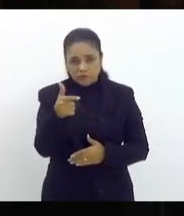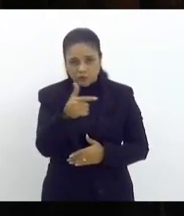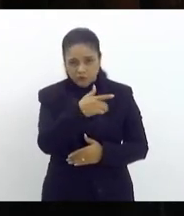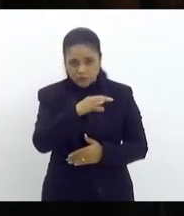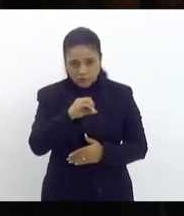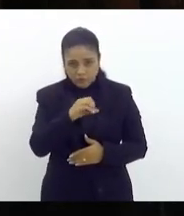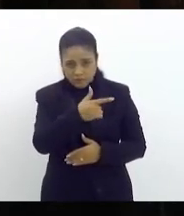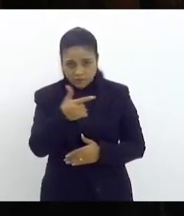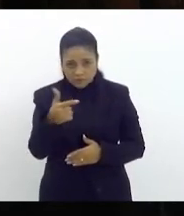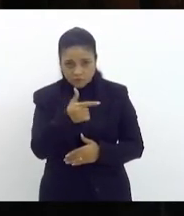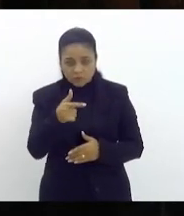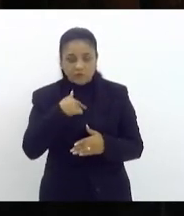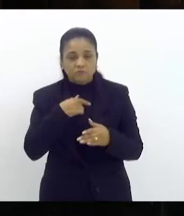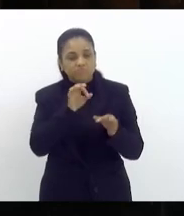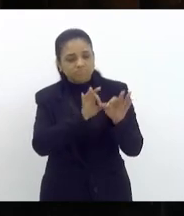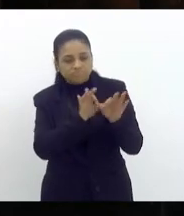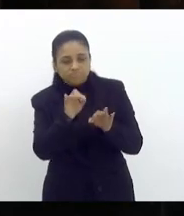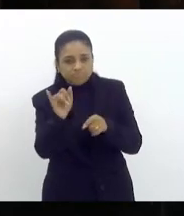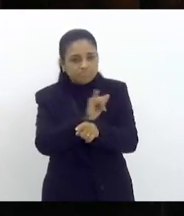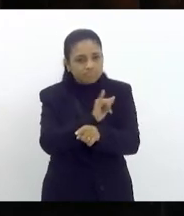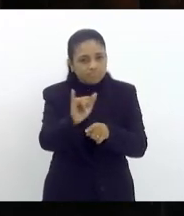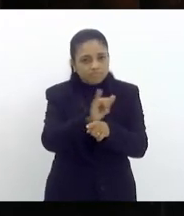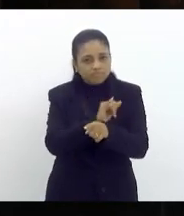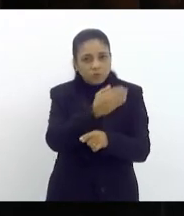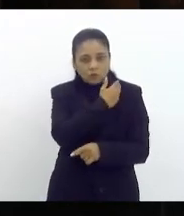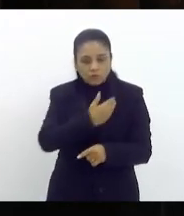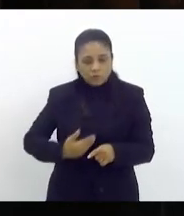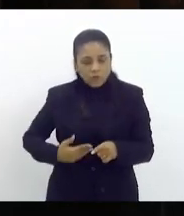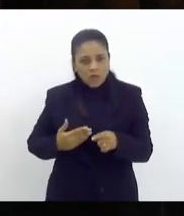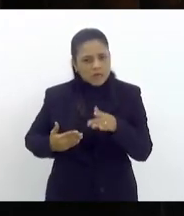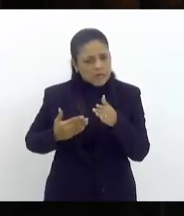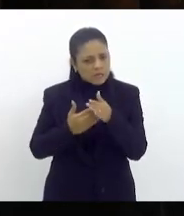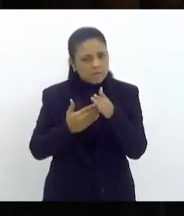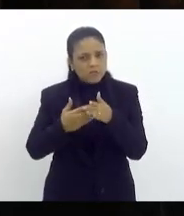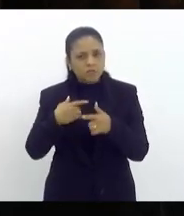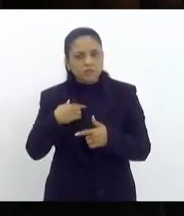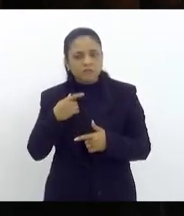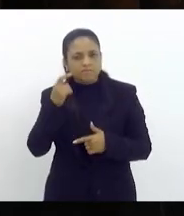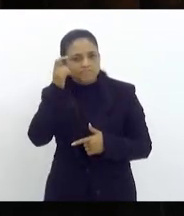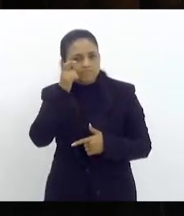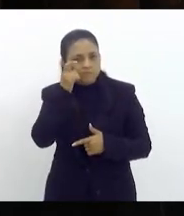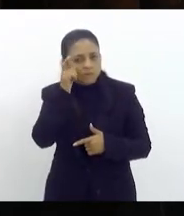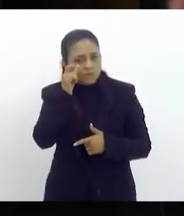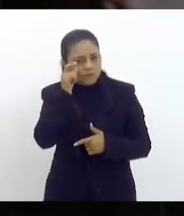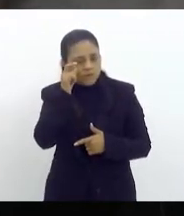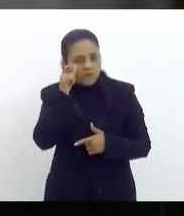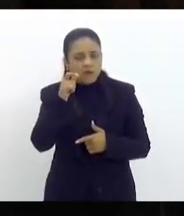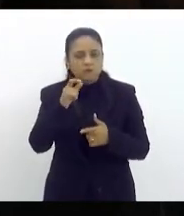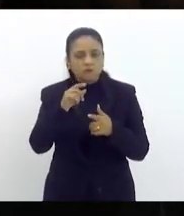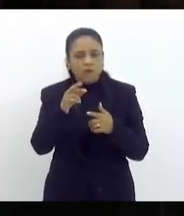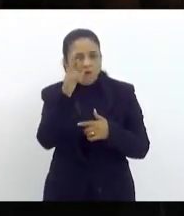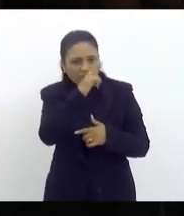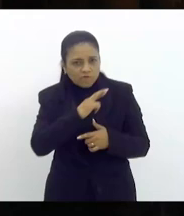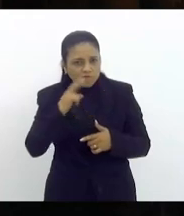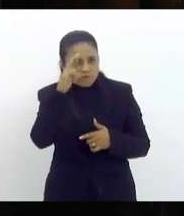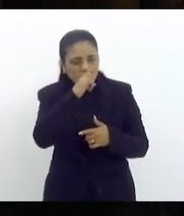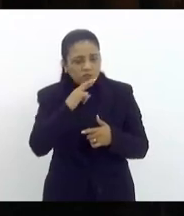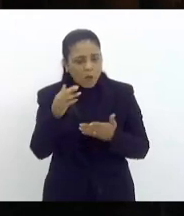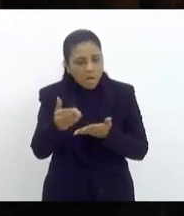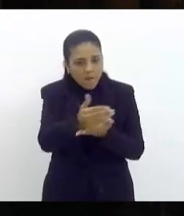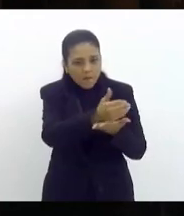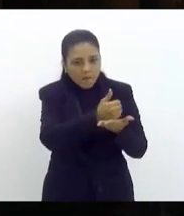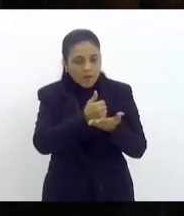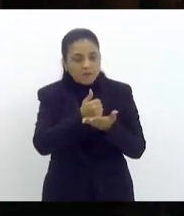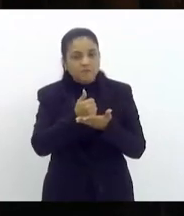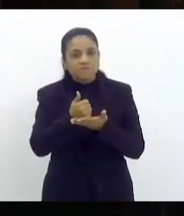planejamento estratégico governamental observando os limites legais impostos à gestão fiscal o déficit nos